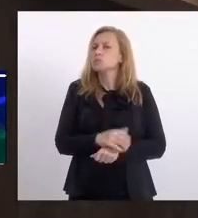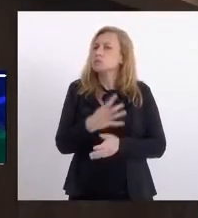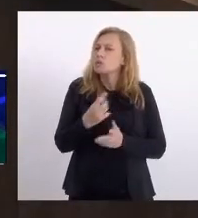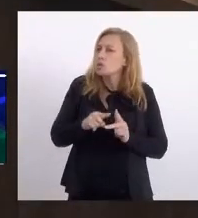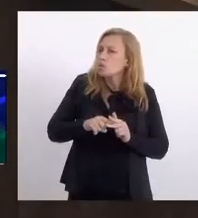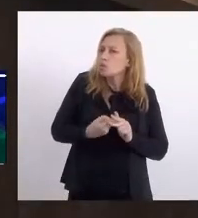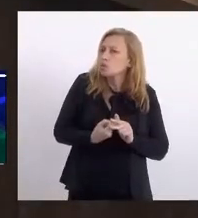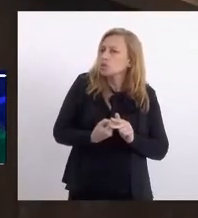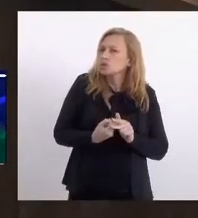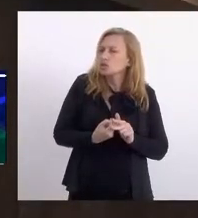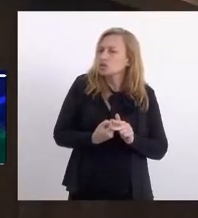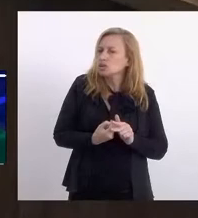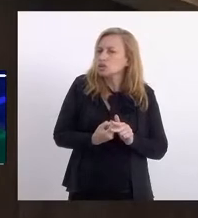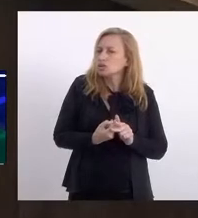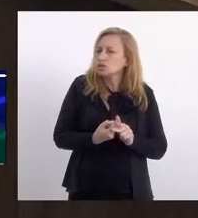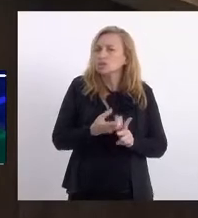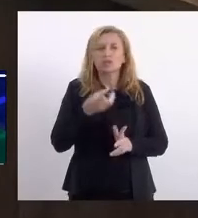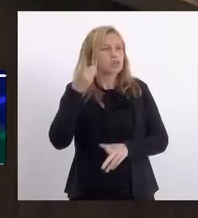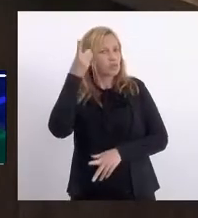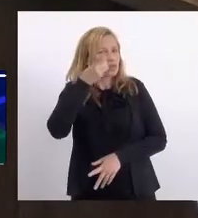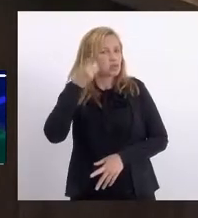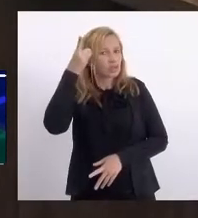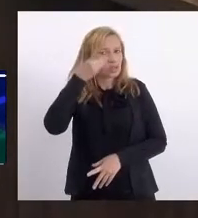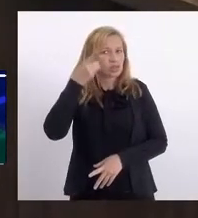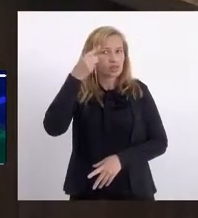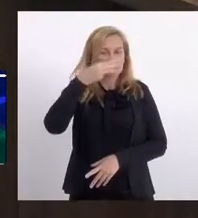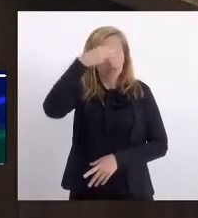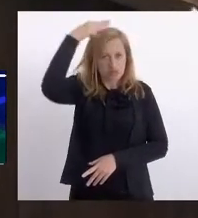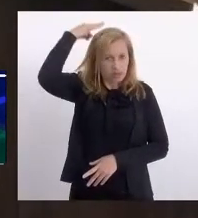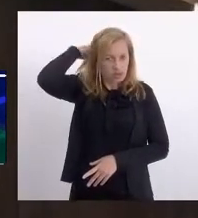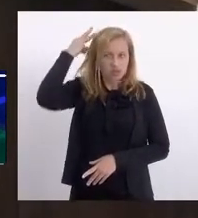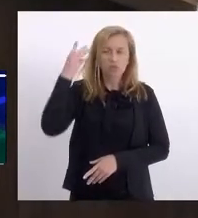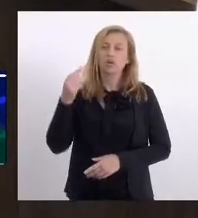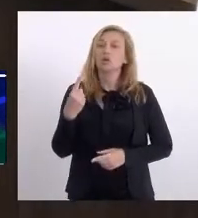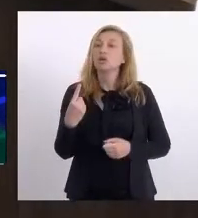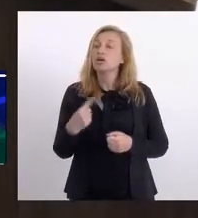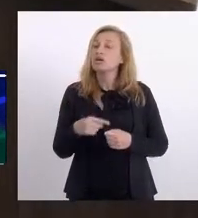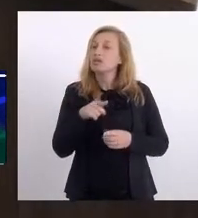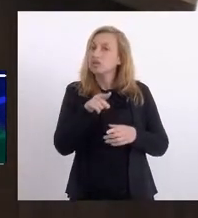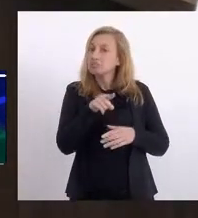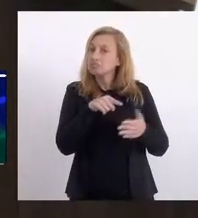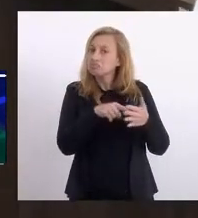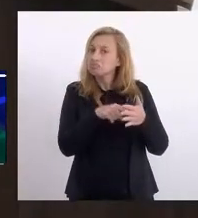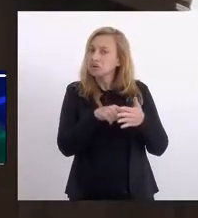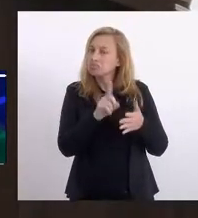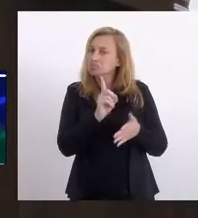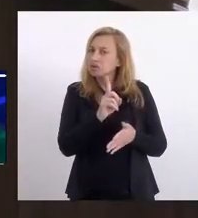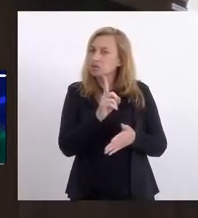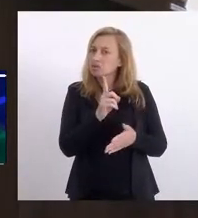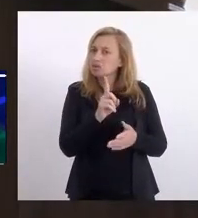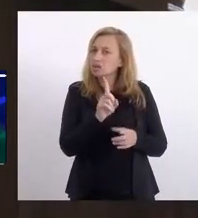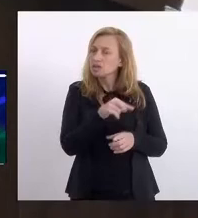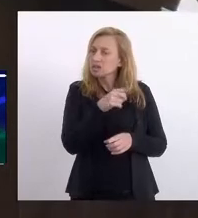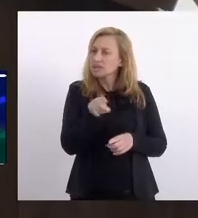consertada pelo parecerista, deputado Márcio Pacheco, porque ela não foi rejeitada.